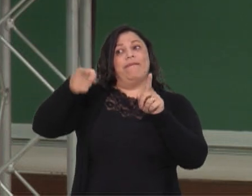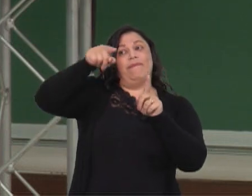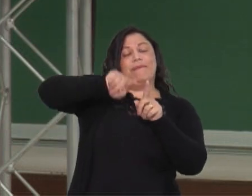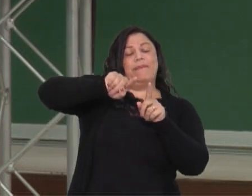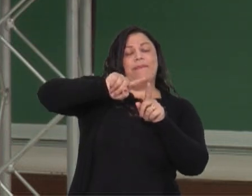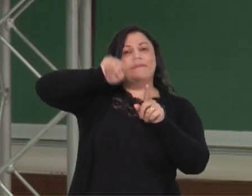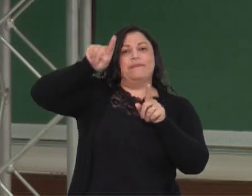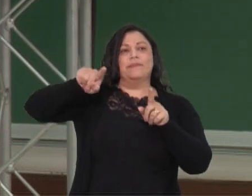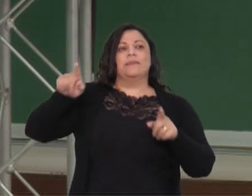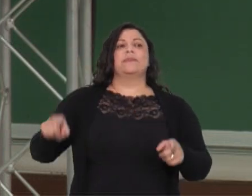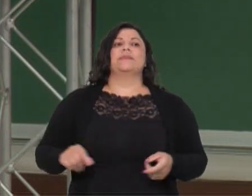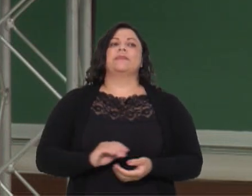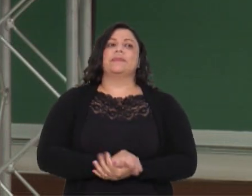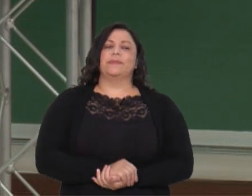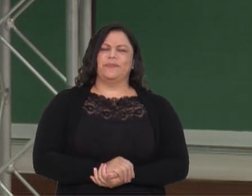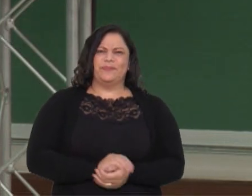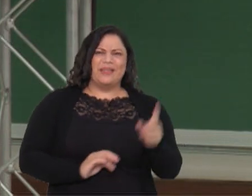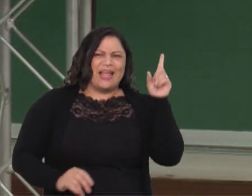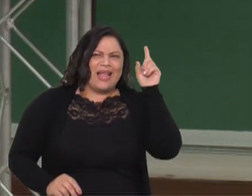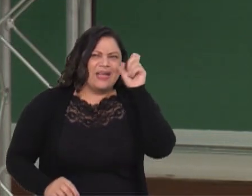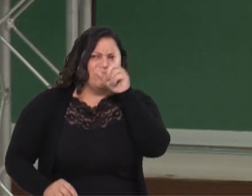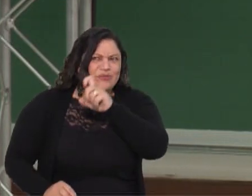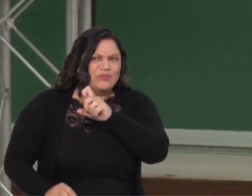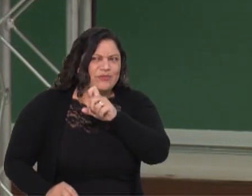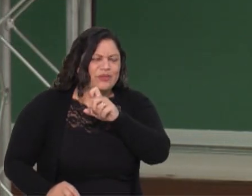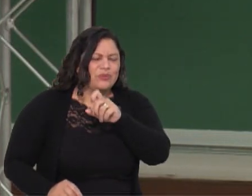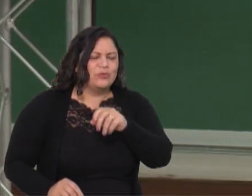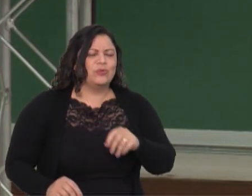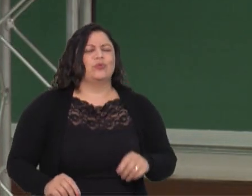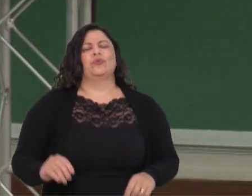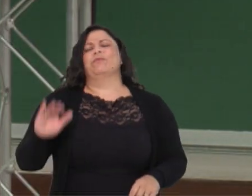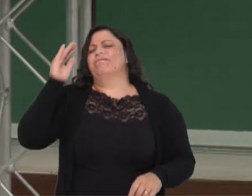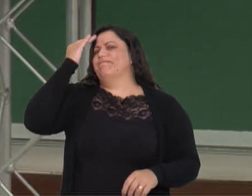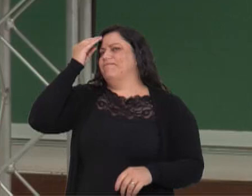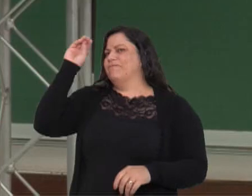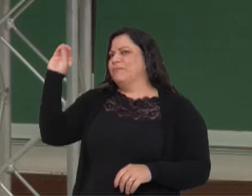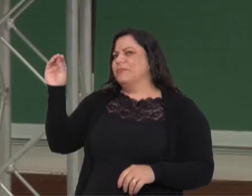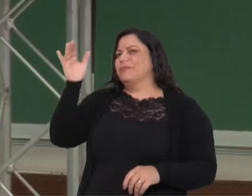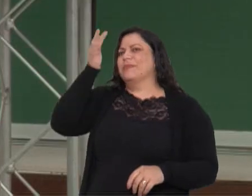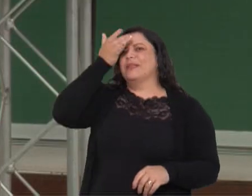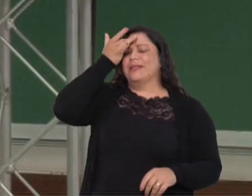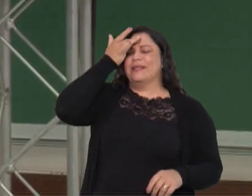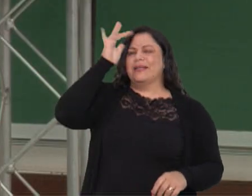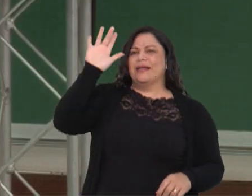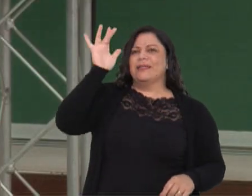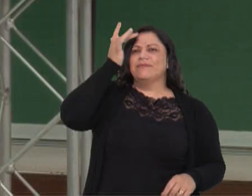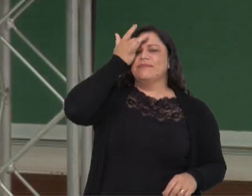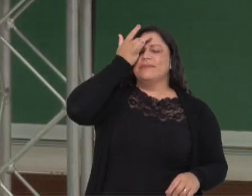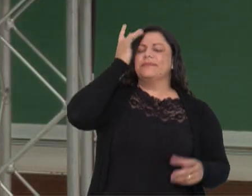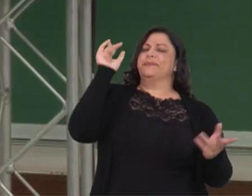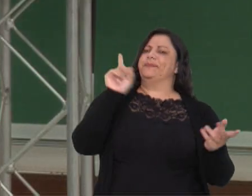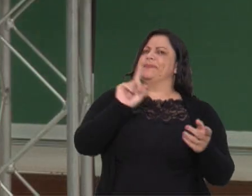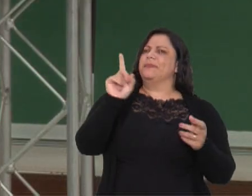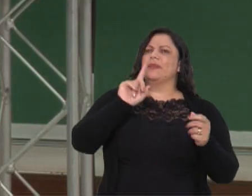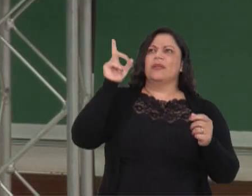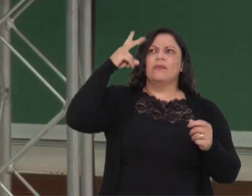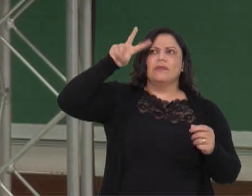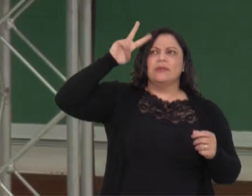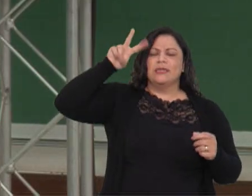anterior. É difícil memorizar? Não, você tem que lembrar. Apareceu o